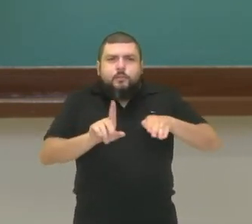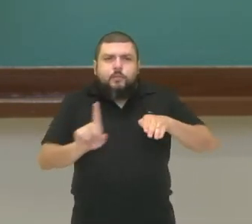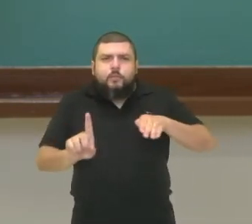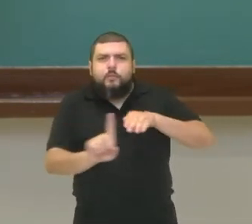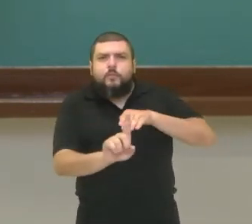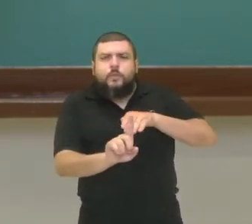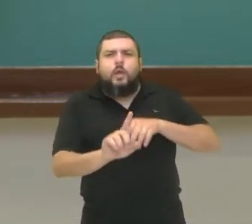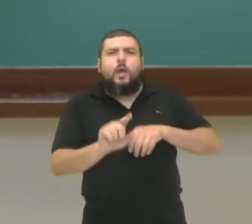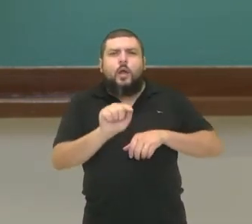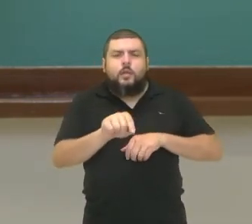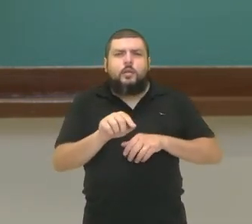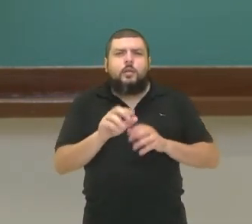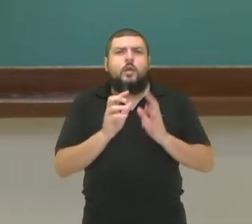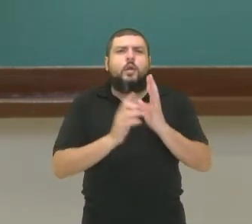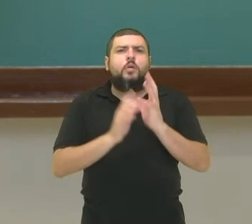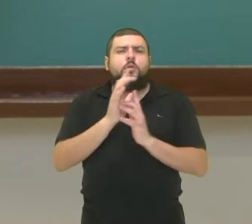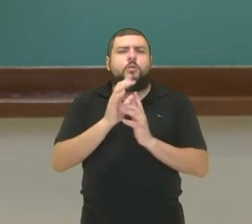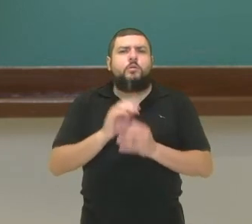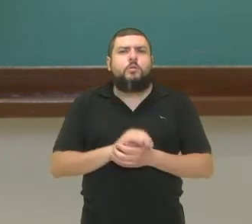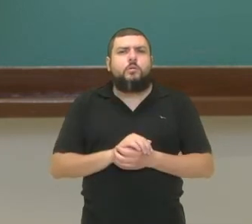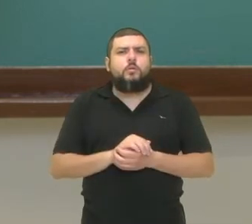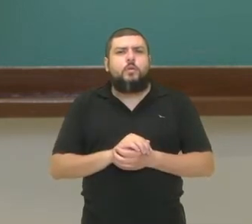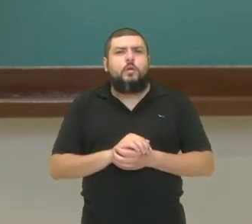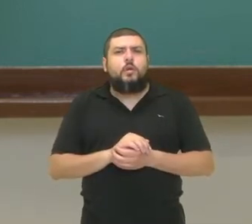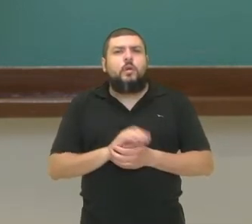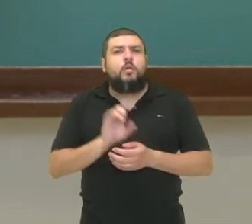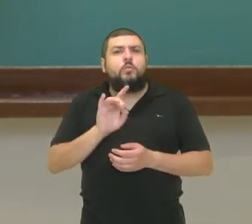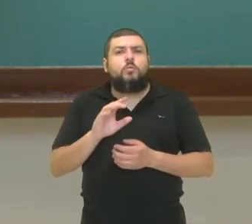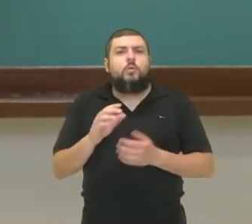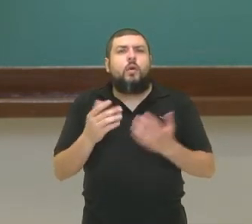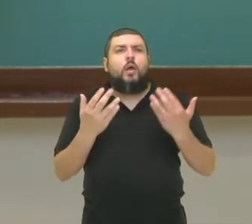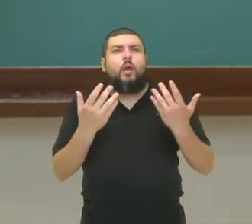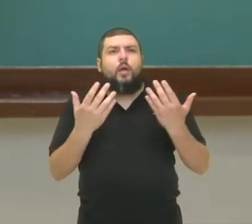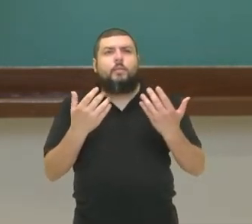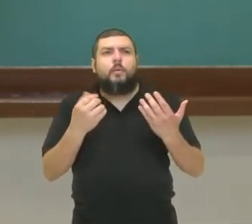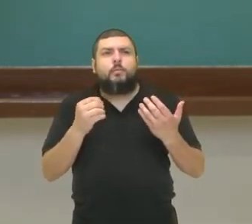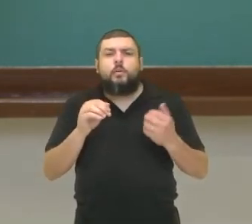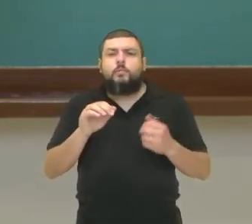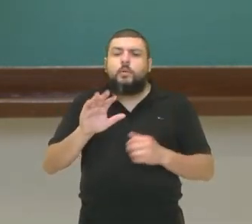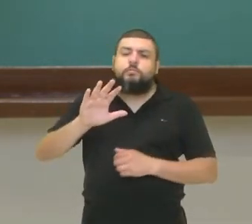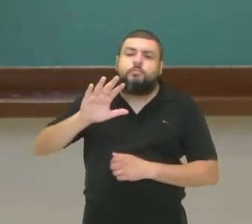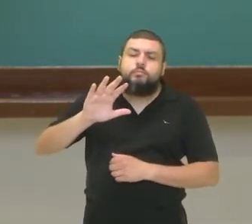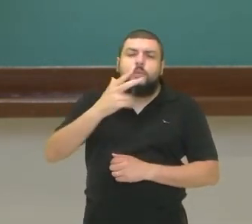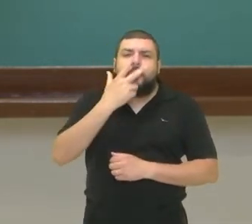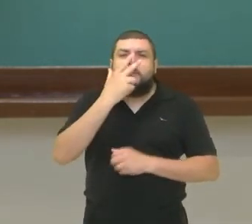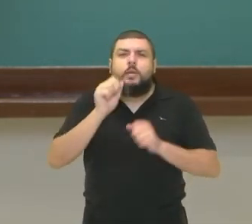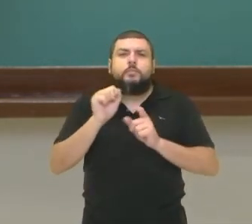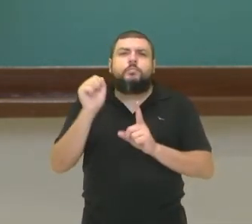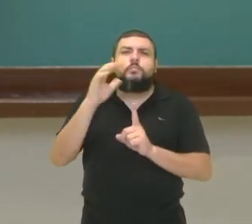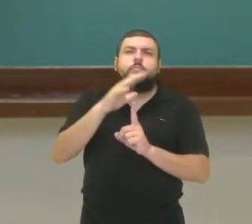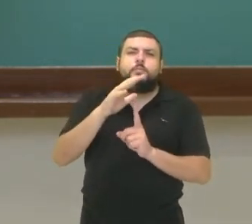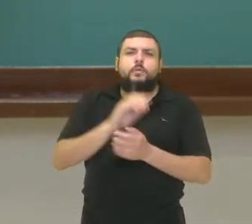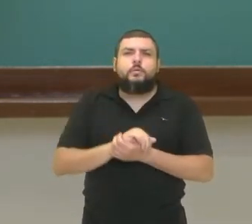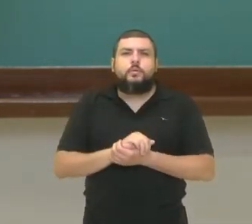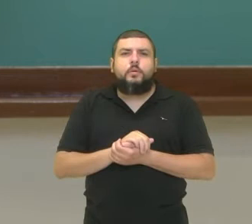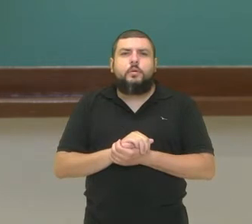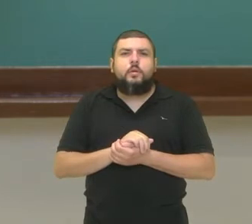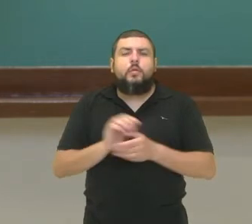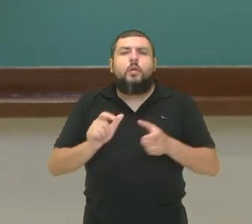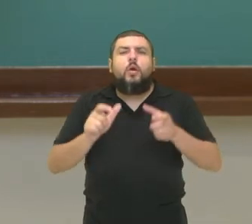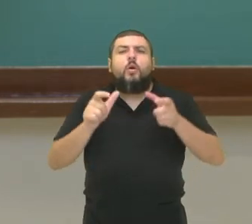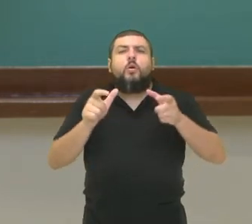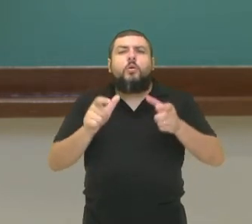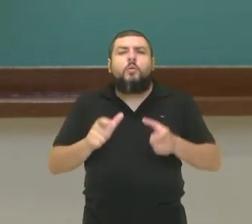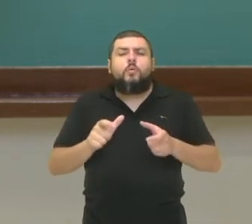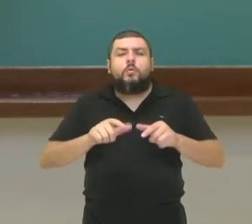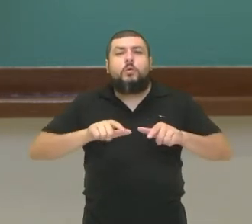símbolo religioso que tem que estar na mãozinha dele, que está com a mãozinha assim, como se estivesse abençoando. E ele está na carpintaria do seu pai José. Então, você tem